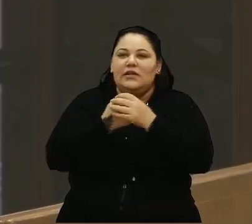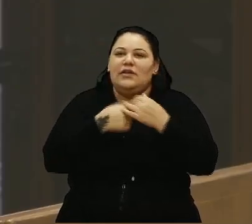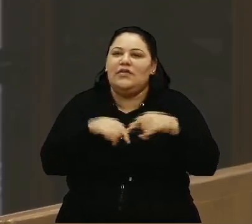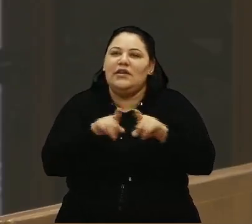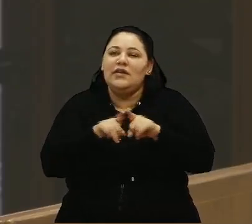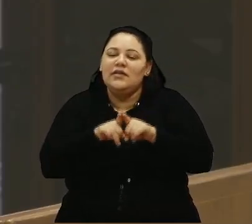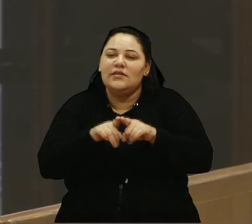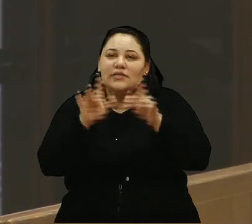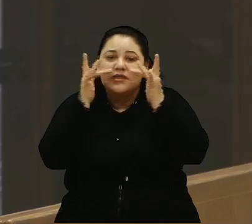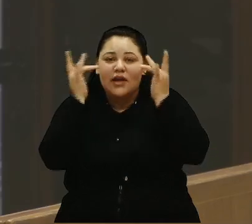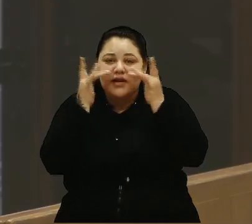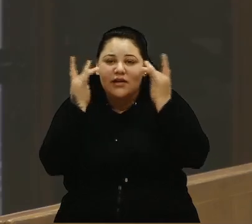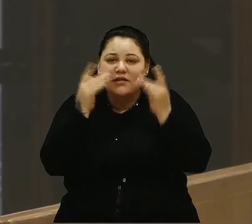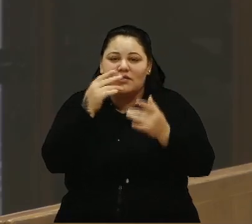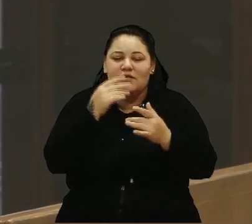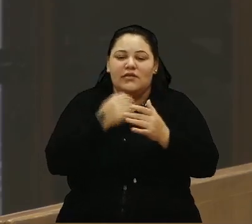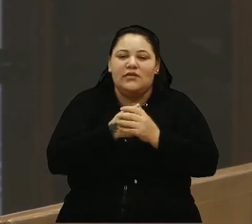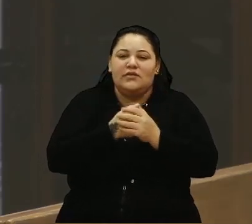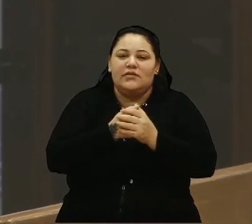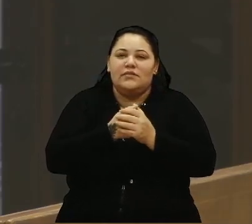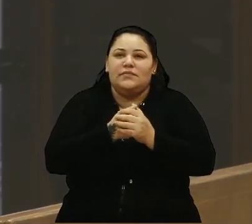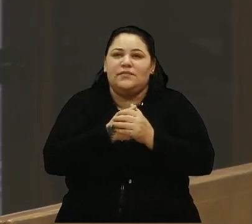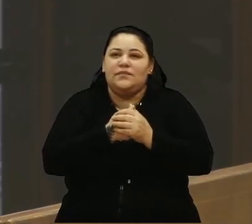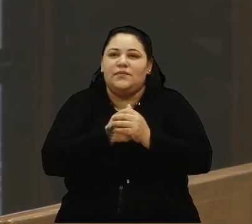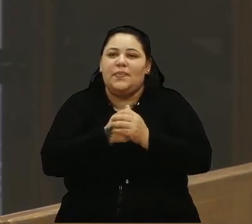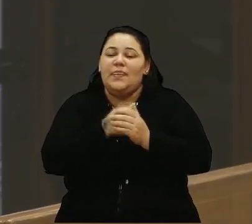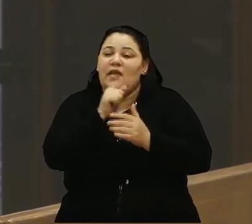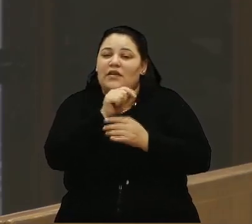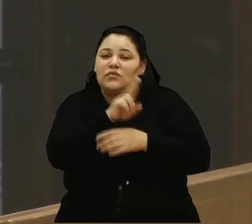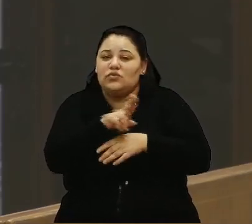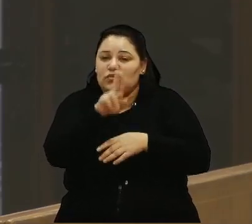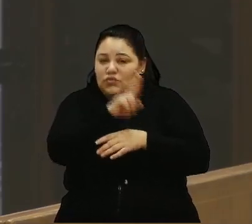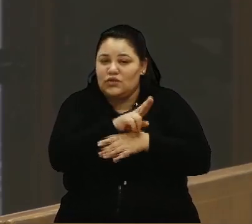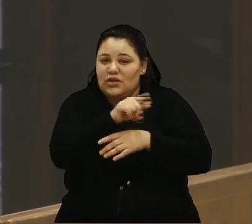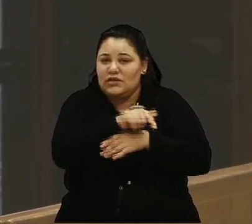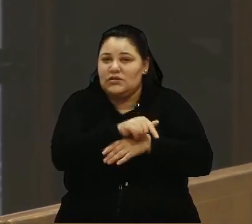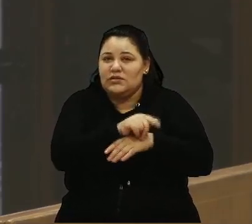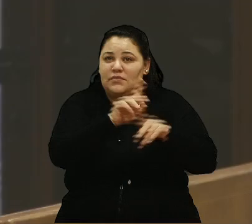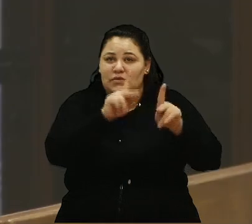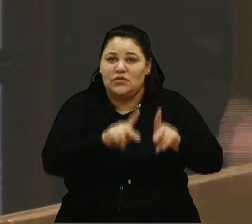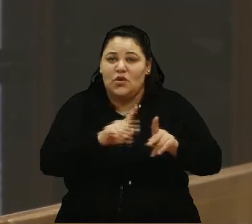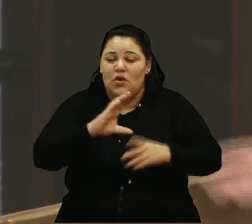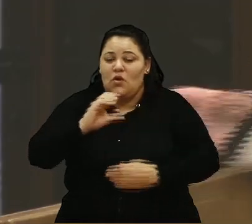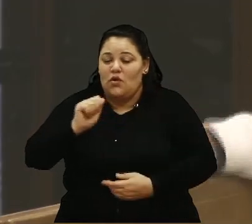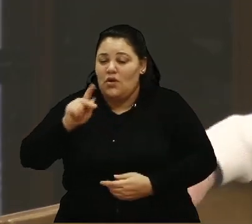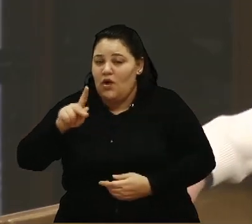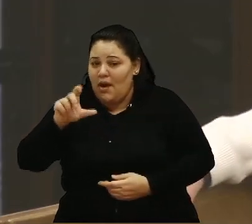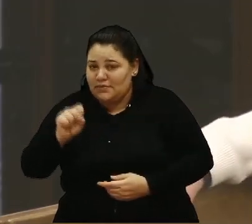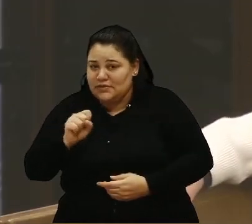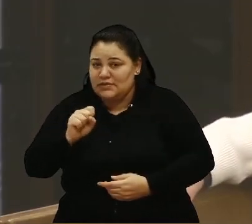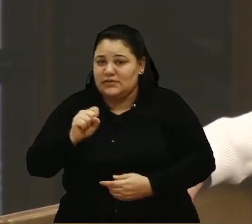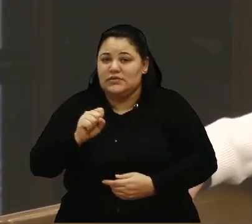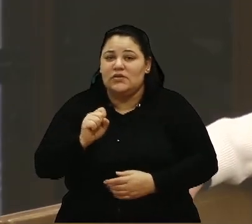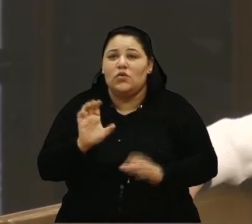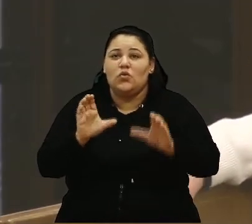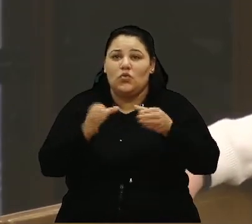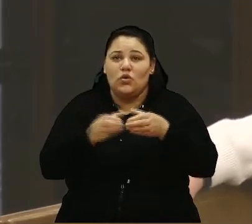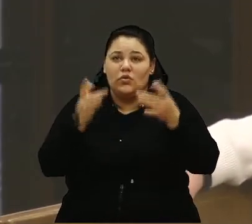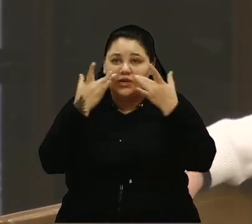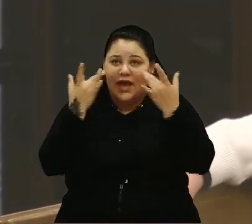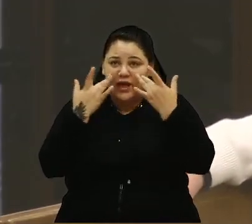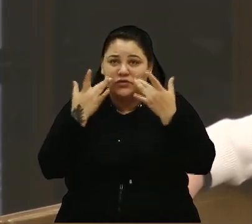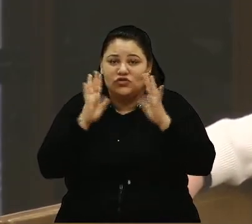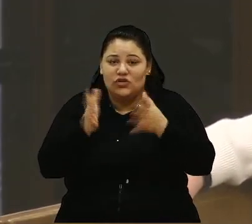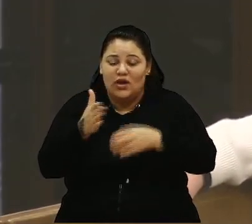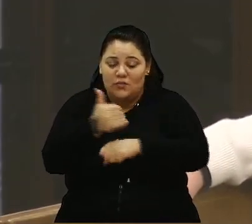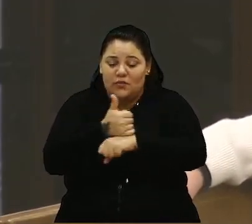grupo de teatro lá de Porto Alegre, composto por usuários e usuárias do CAPS, um grupo de teatro que se profissionalizou e